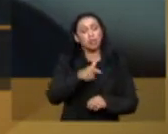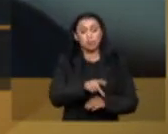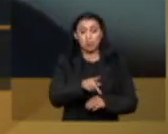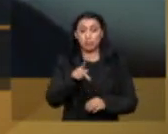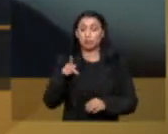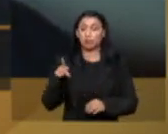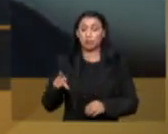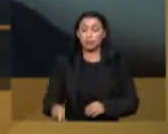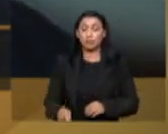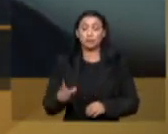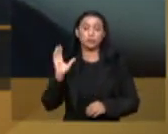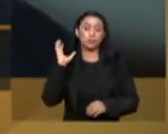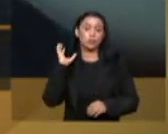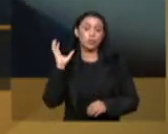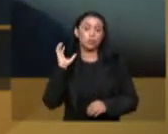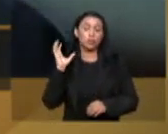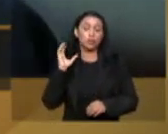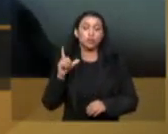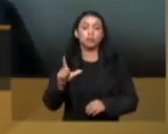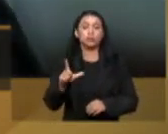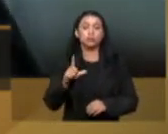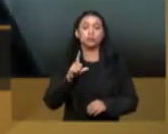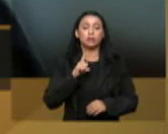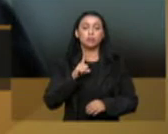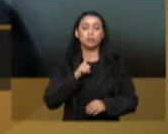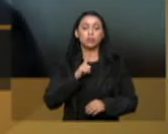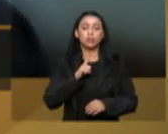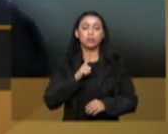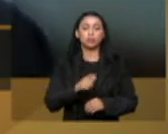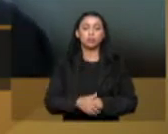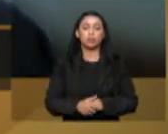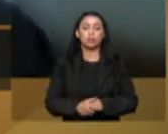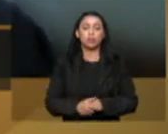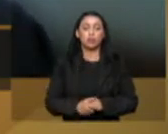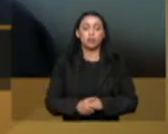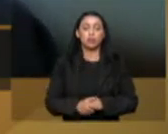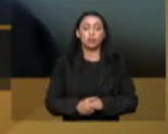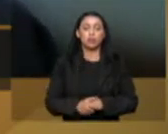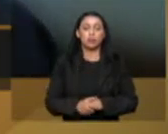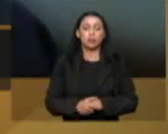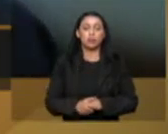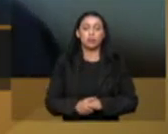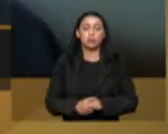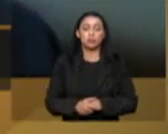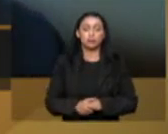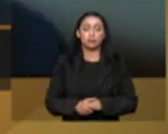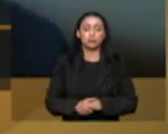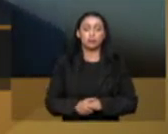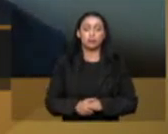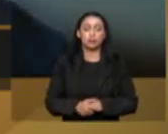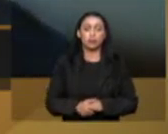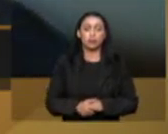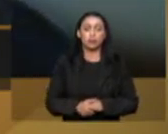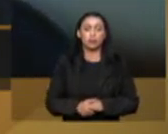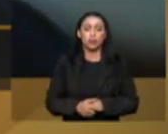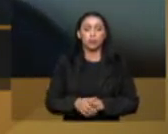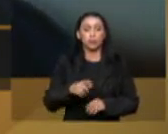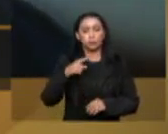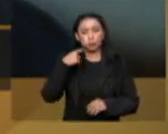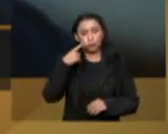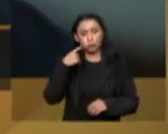Presidente, pelo fato de ter atendido a um pleito do advogado